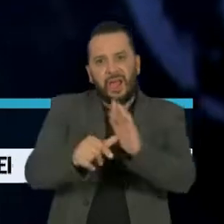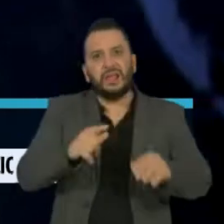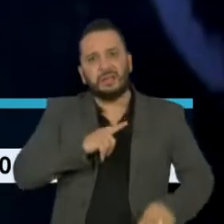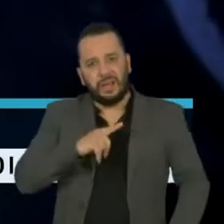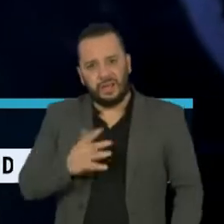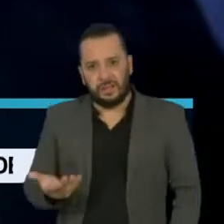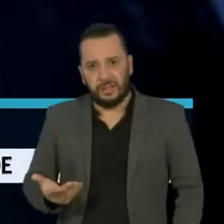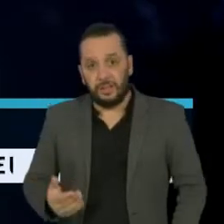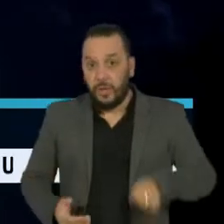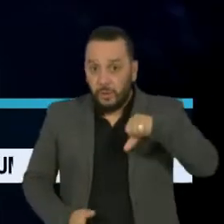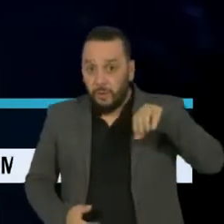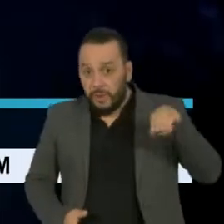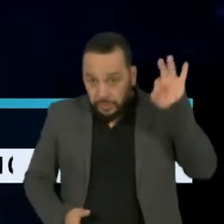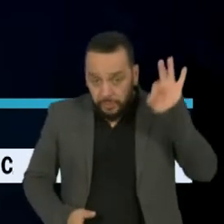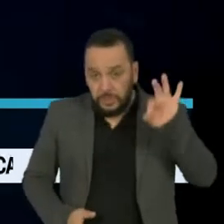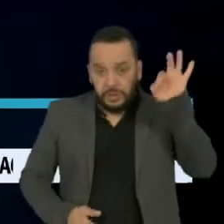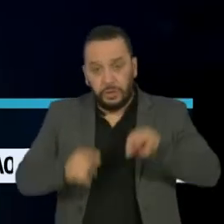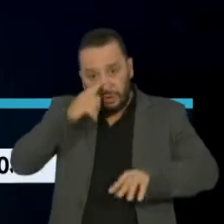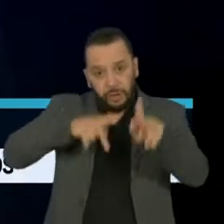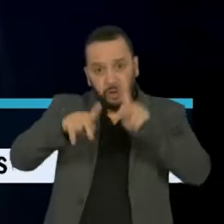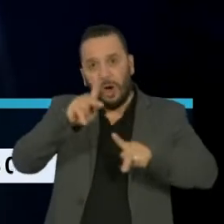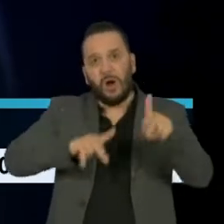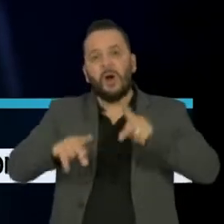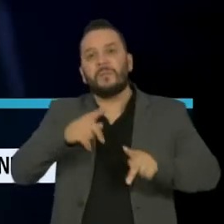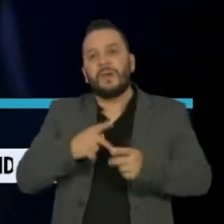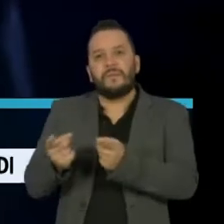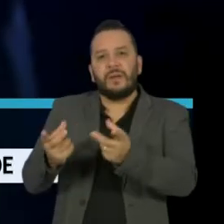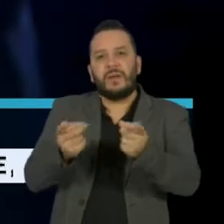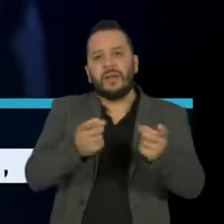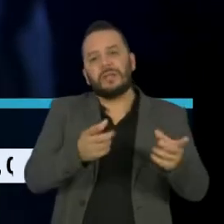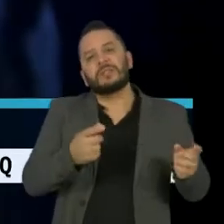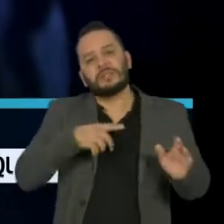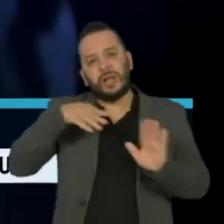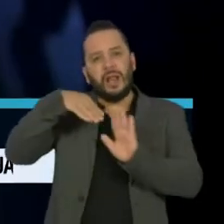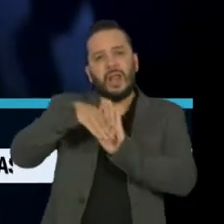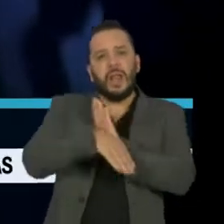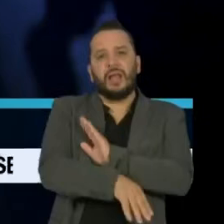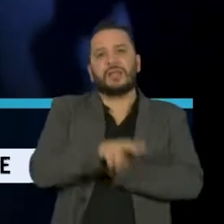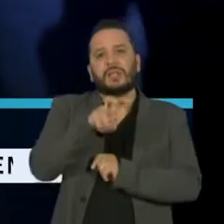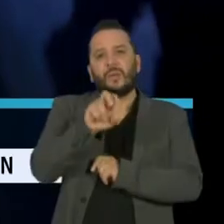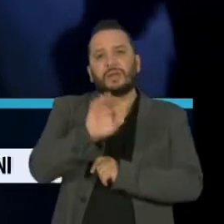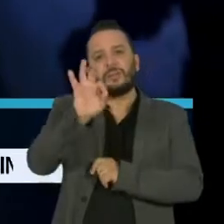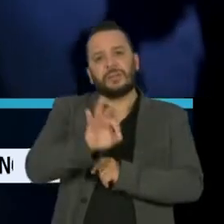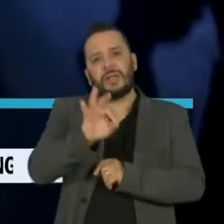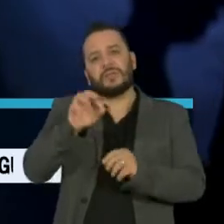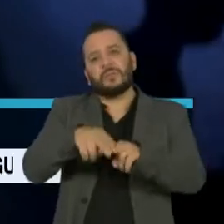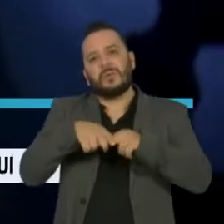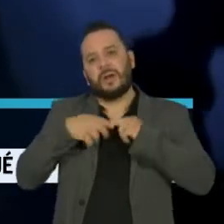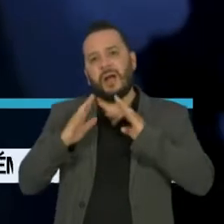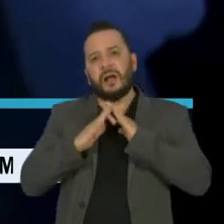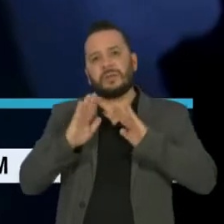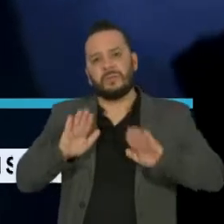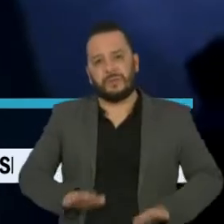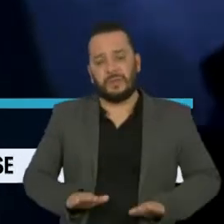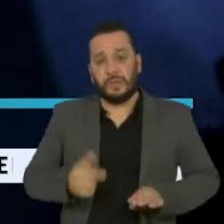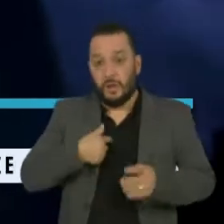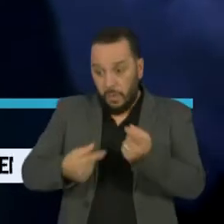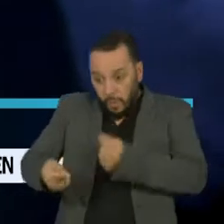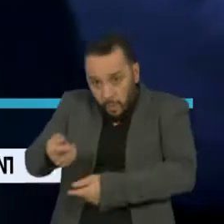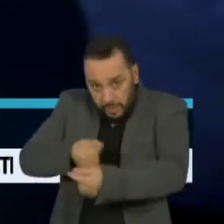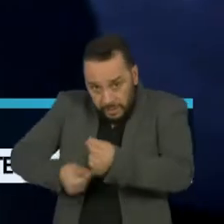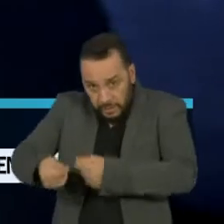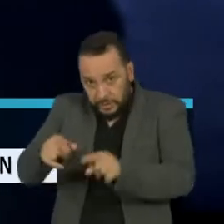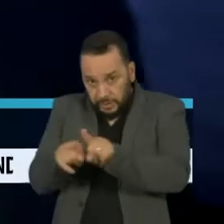Das lojas de shoppings tiveram queda do faturamento superior a 50% por causa do isolamento social. Os comerciantes e os